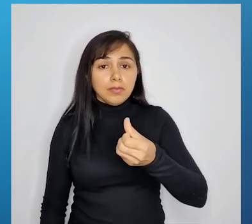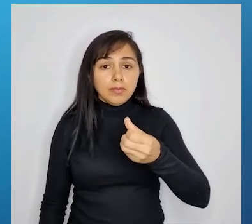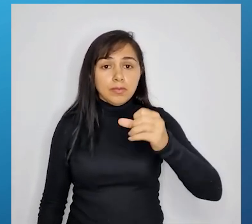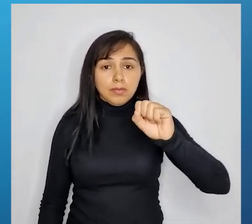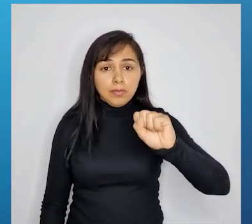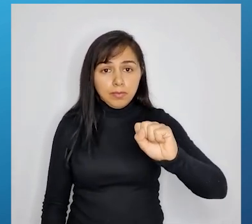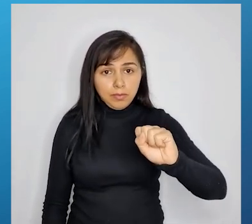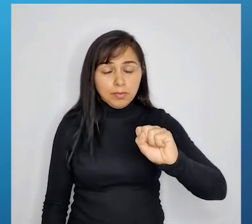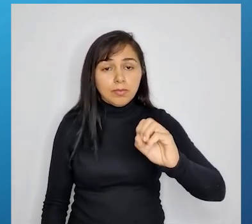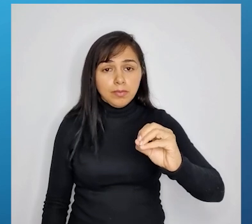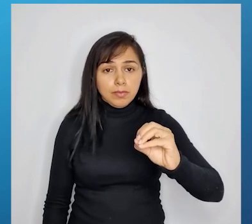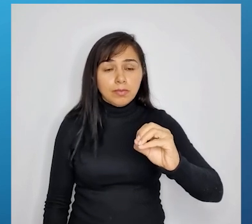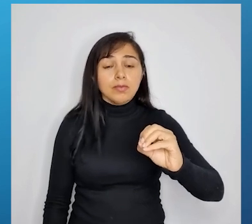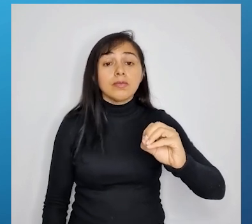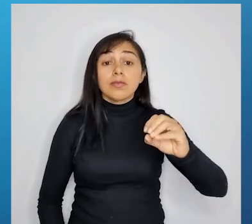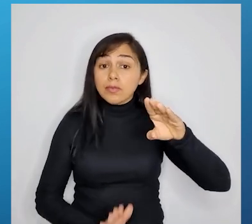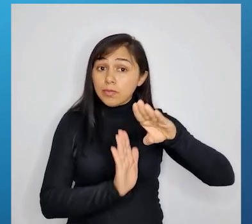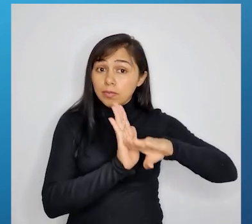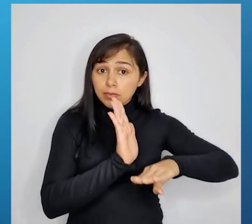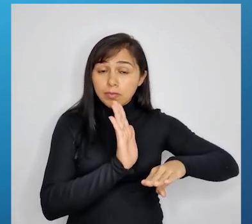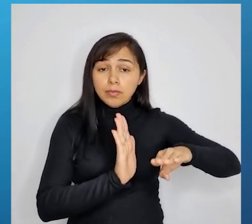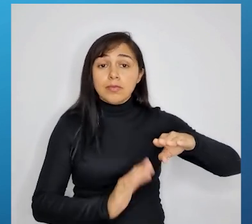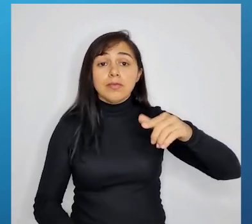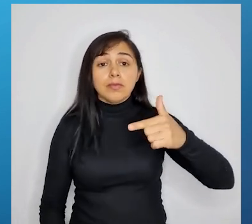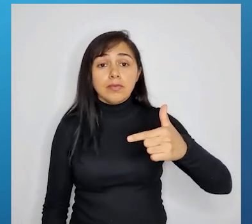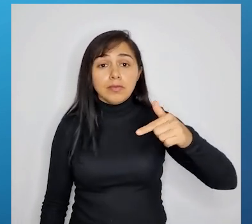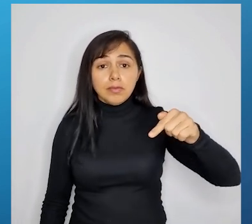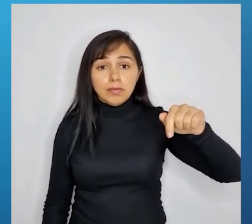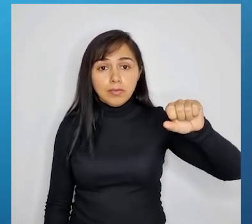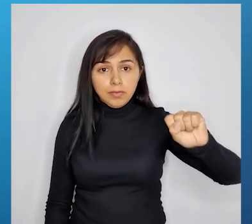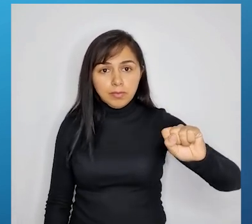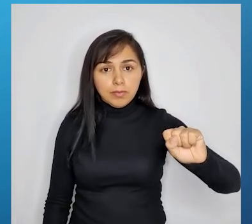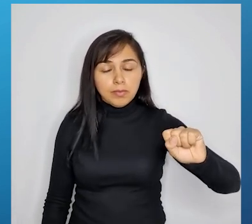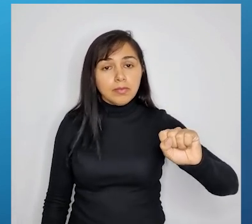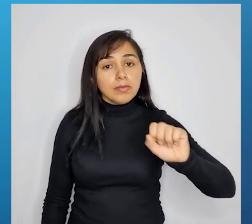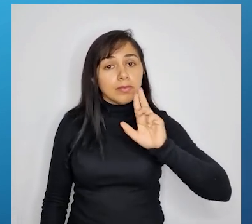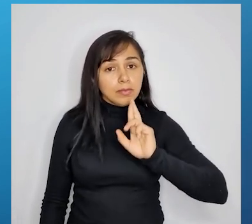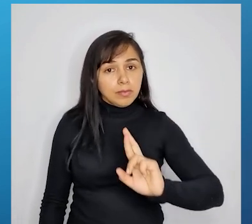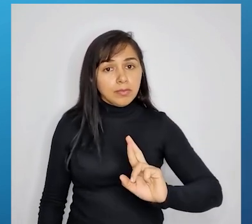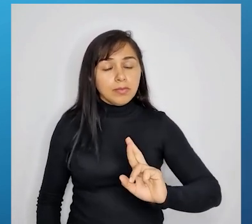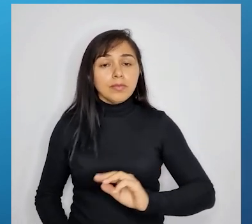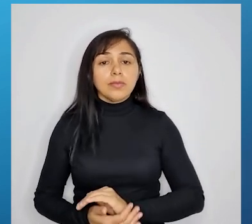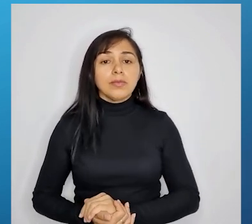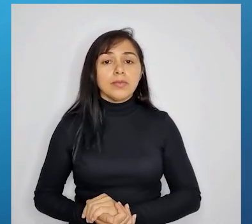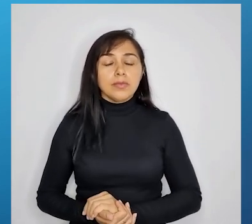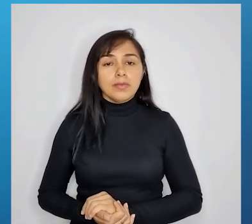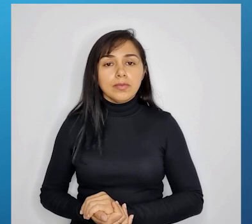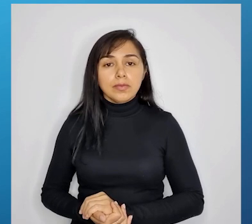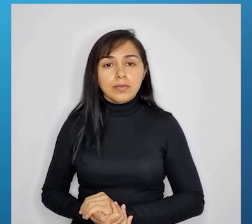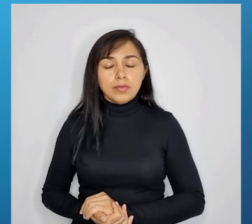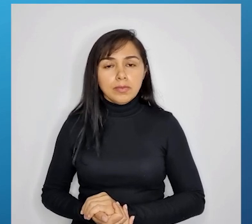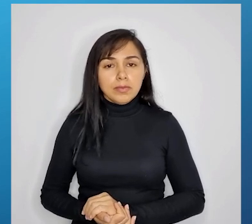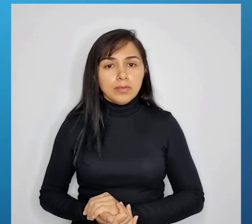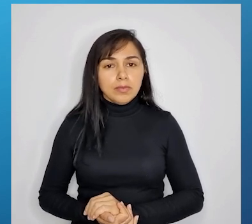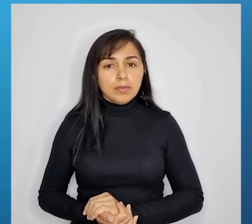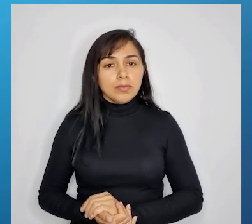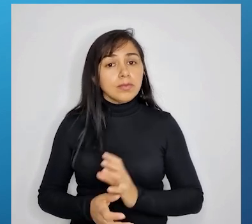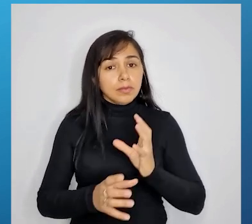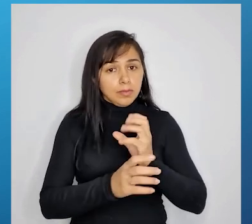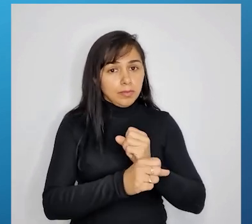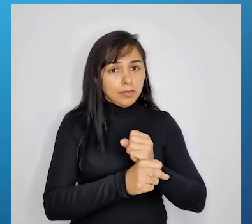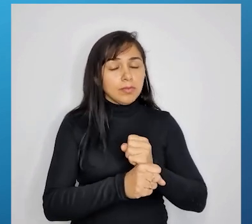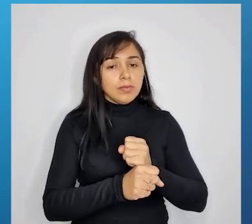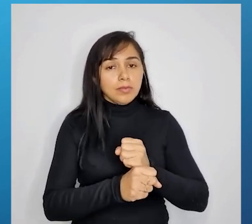tranquilidade. 360 menos 278, que pega emprestado fica 5. 10 menos 8,